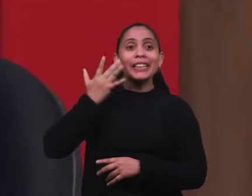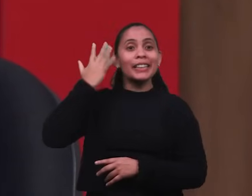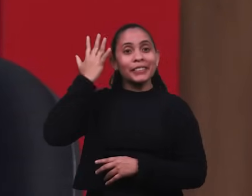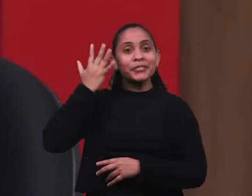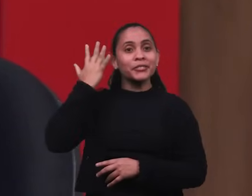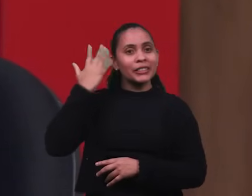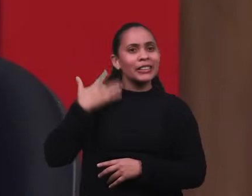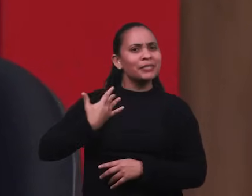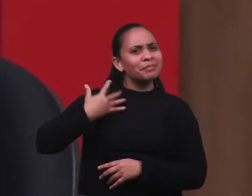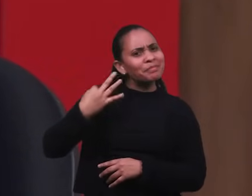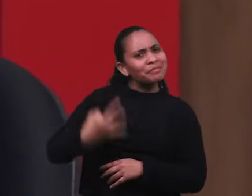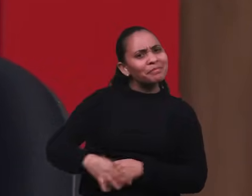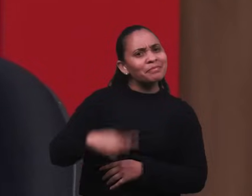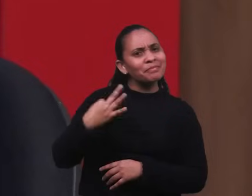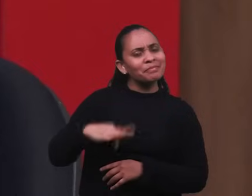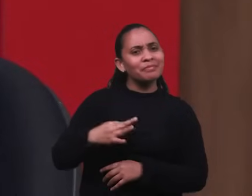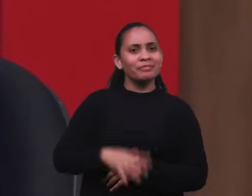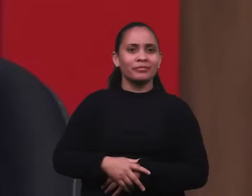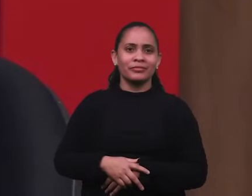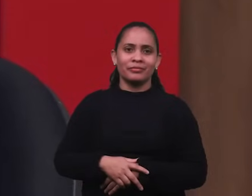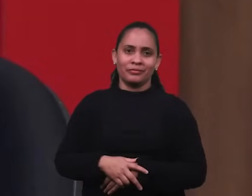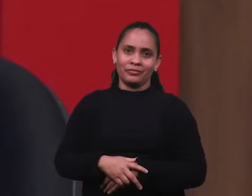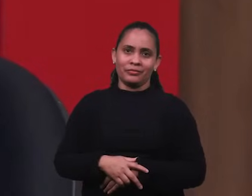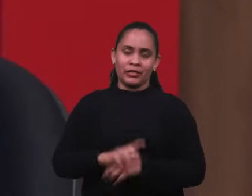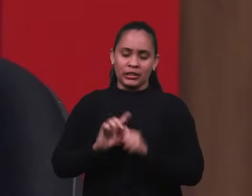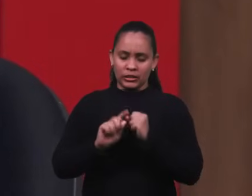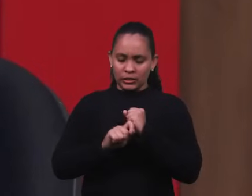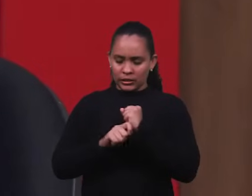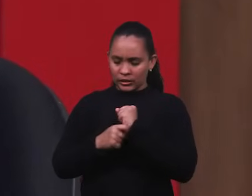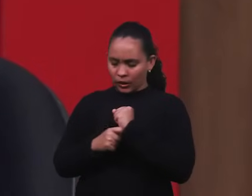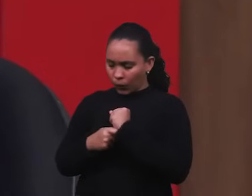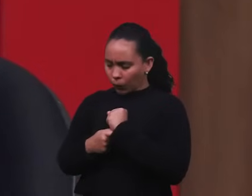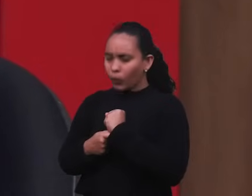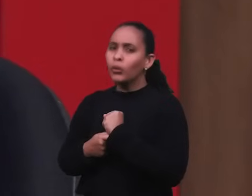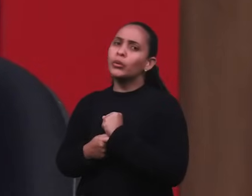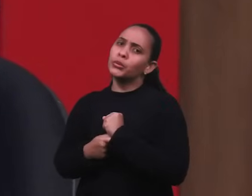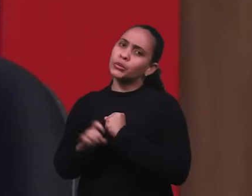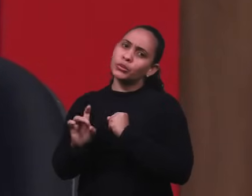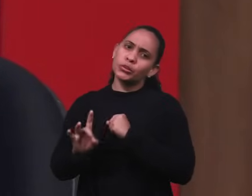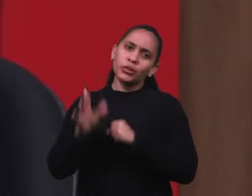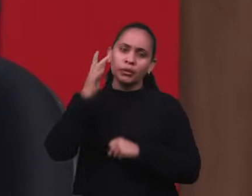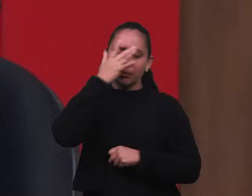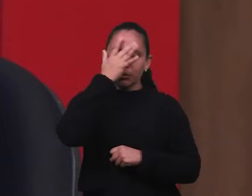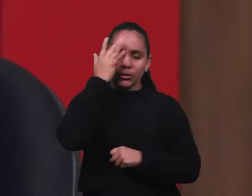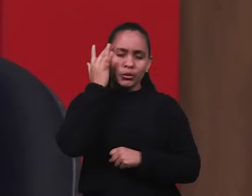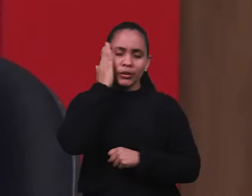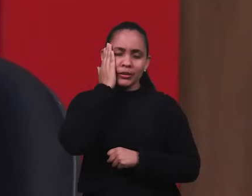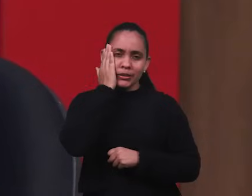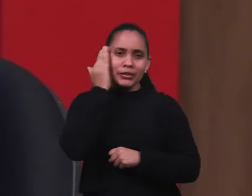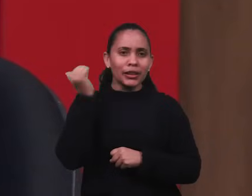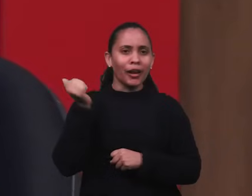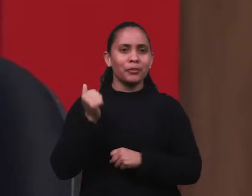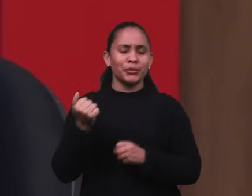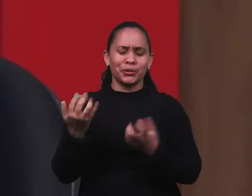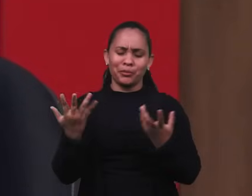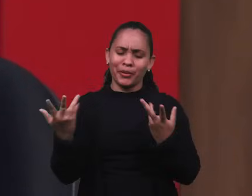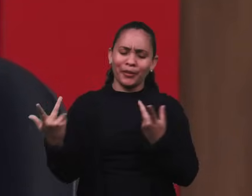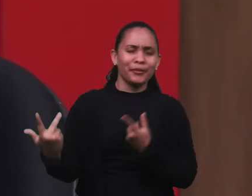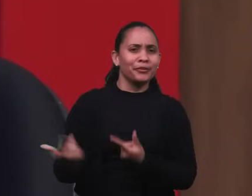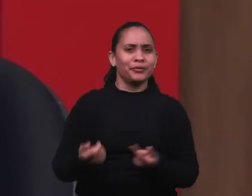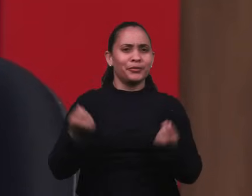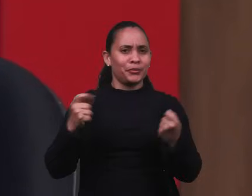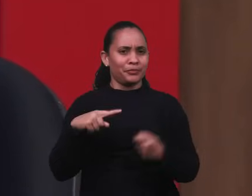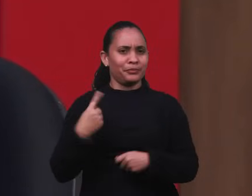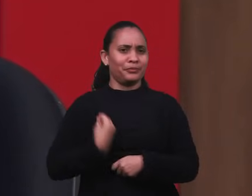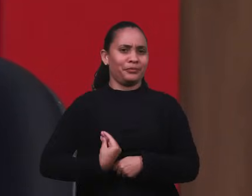justamente pela onisciência do Senhor. De segredos, né, que somente as pessoas elas sabem, coisas extraordinárias, nós